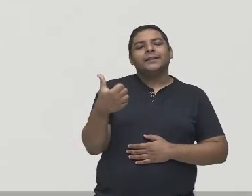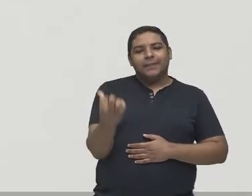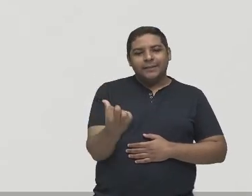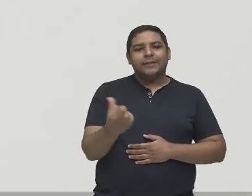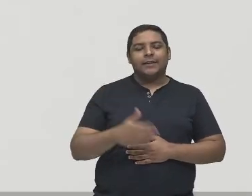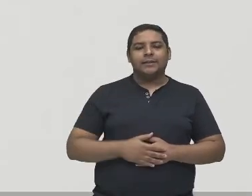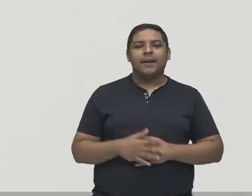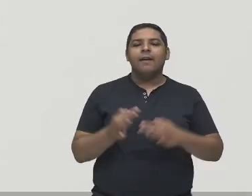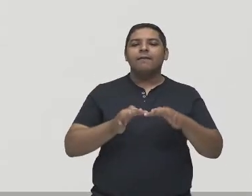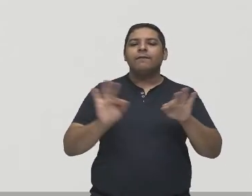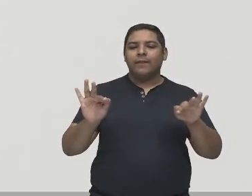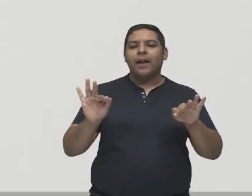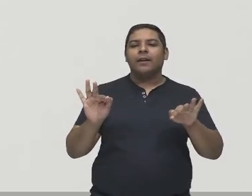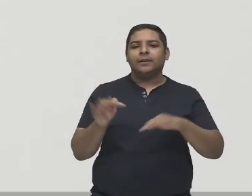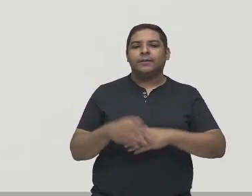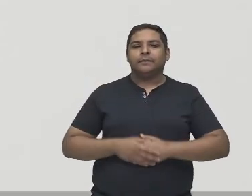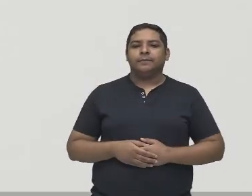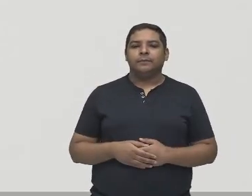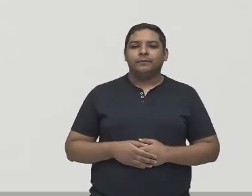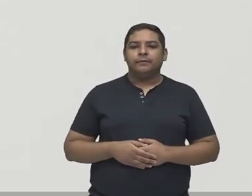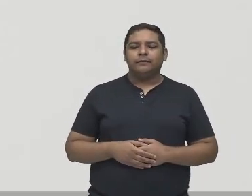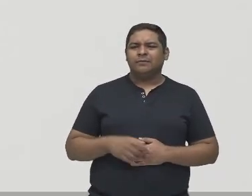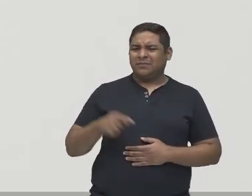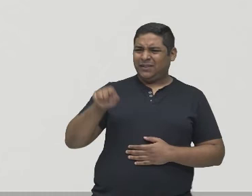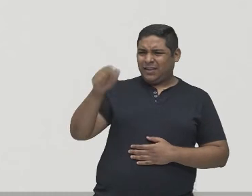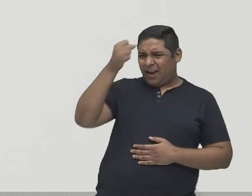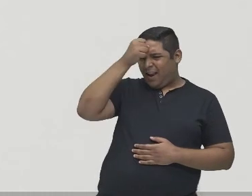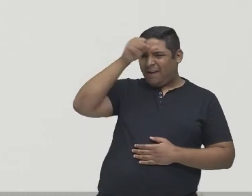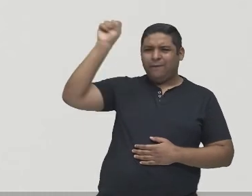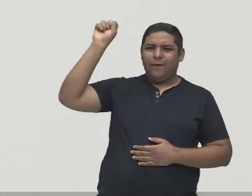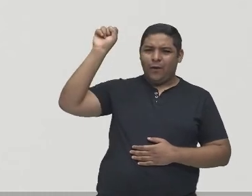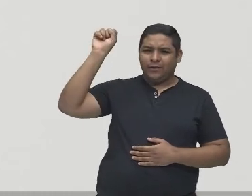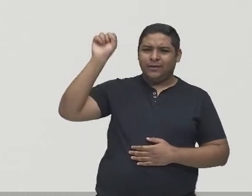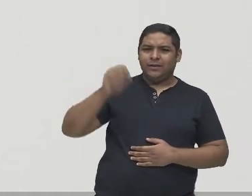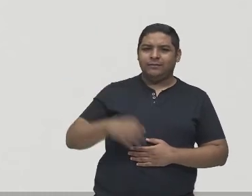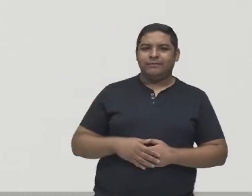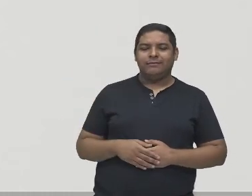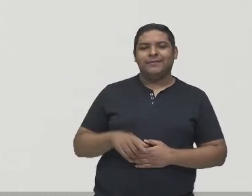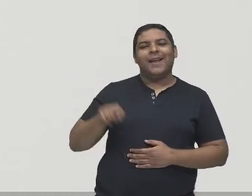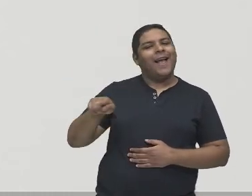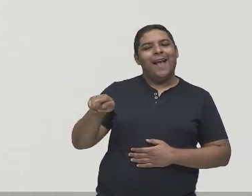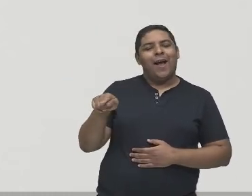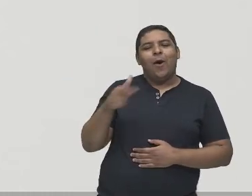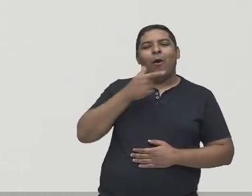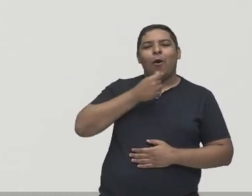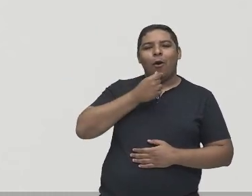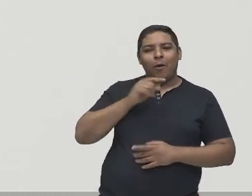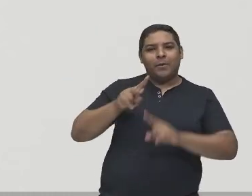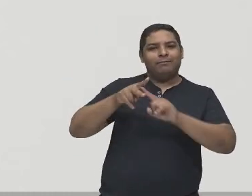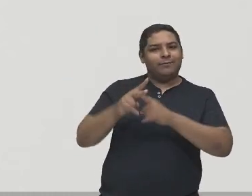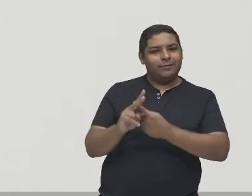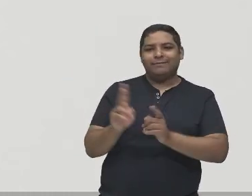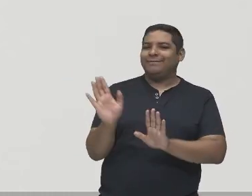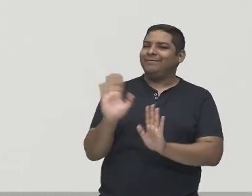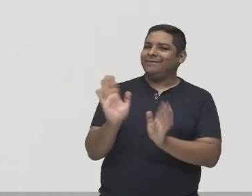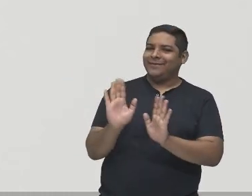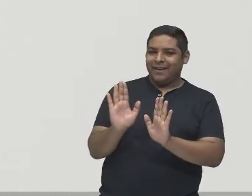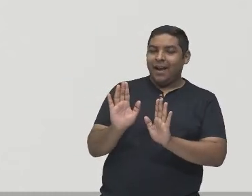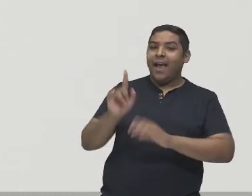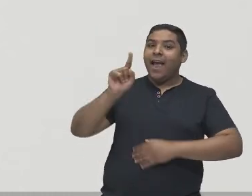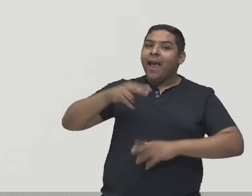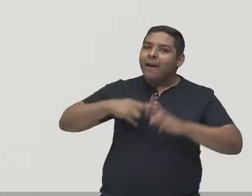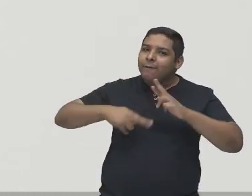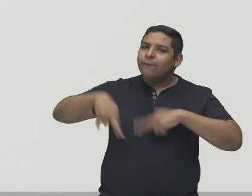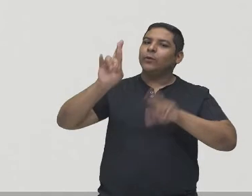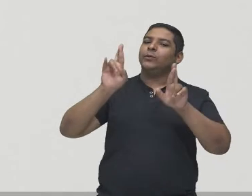frase, rapidinho, vou colocar aqui para vocês. Olha aqui, ó. Isto é uma revolta. E Liancourt corrigiu. Não, senhor. Isto é